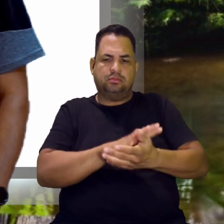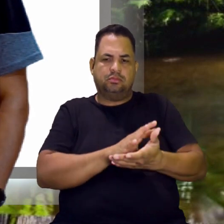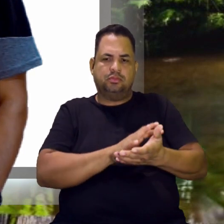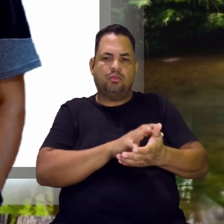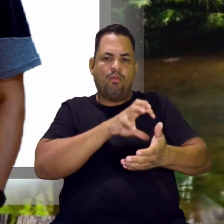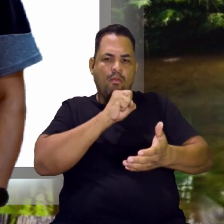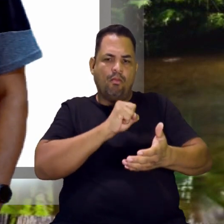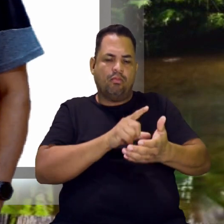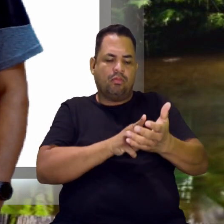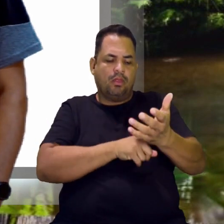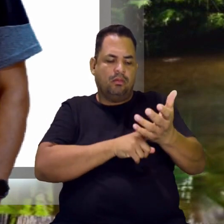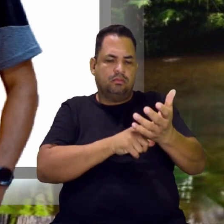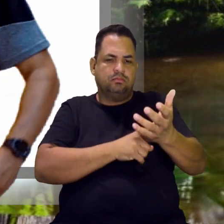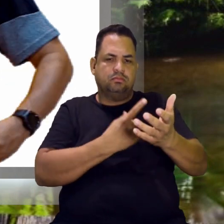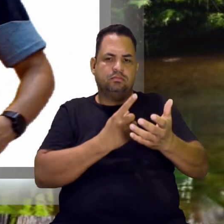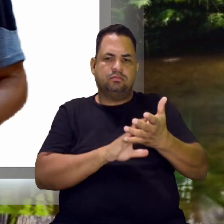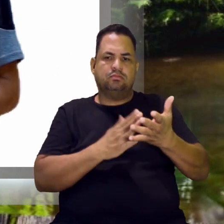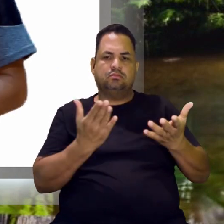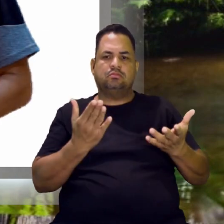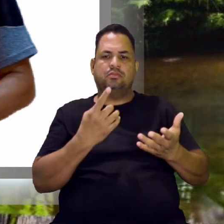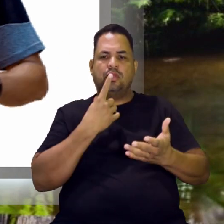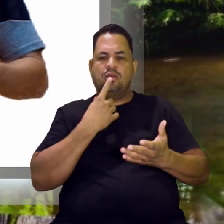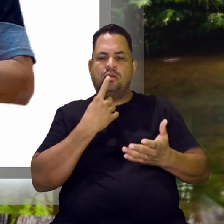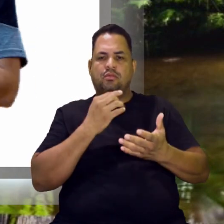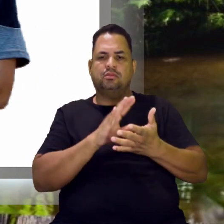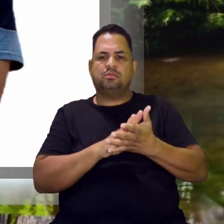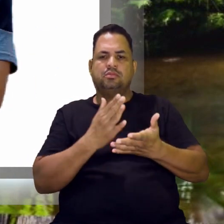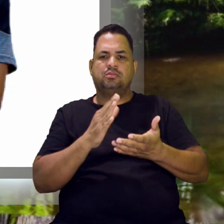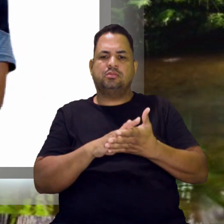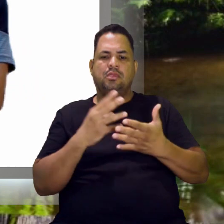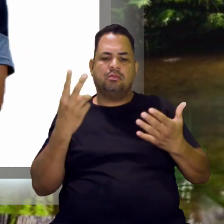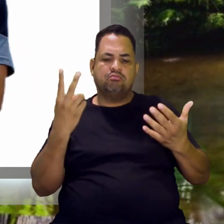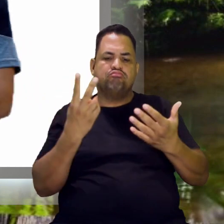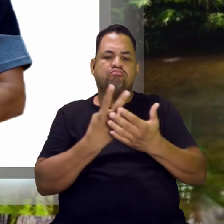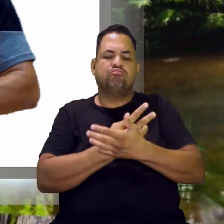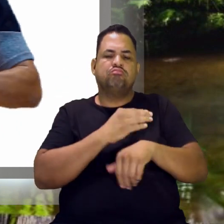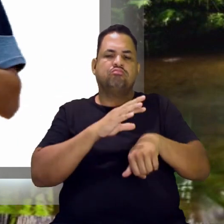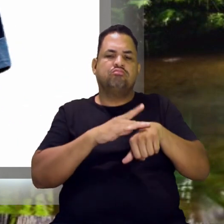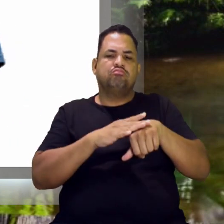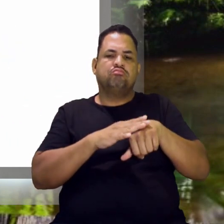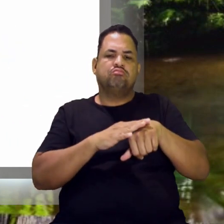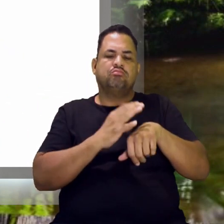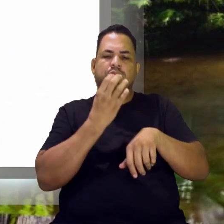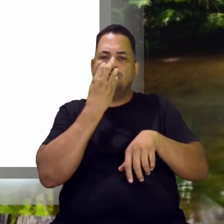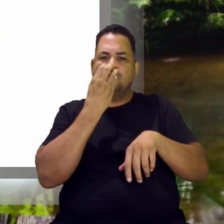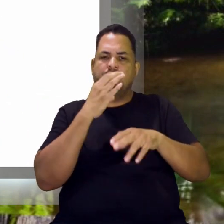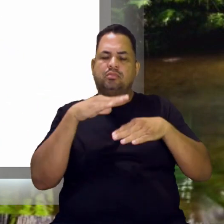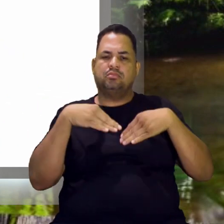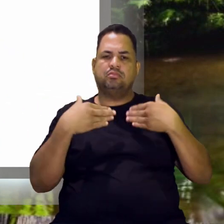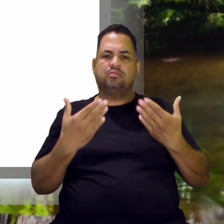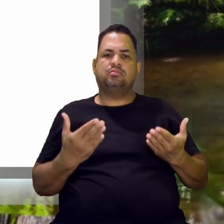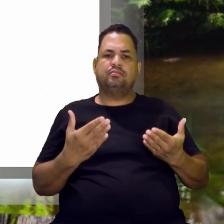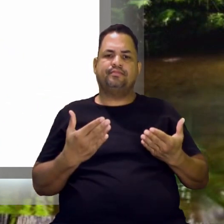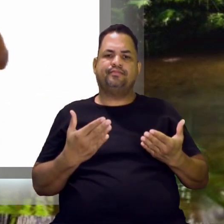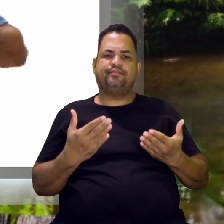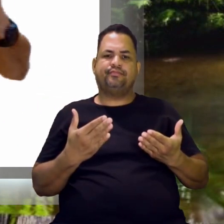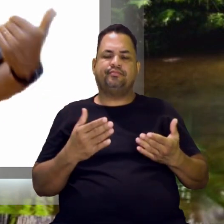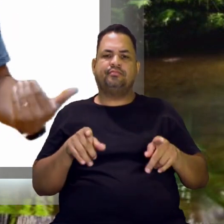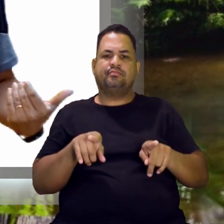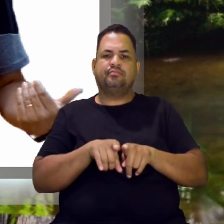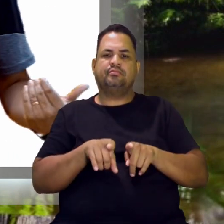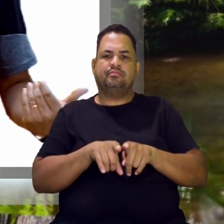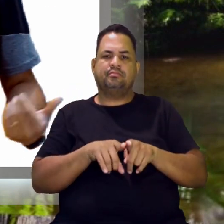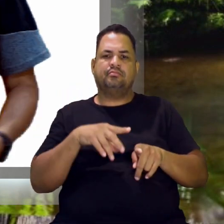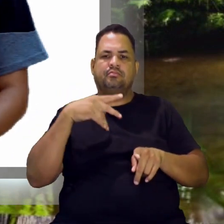ele está, de alguma forma, danificando o cachorro, causando mal para o cachorro. Então, quando só um se beneficia, isso a gente